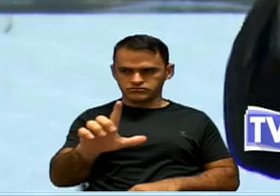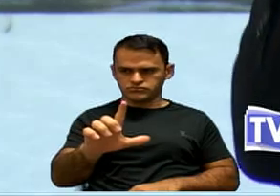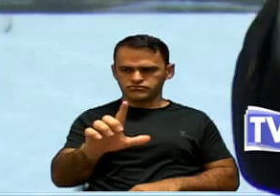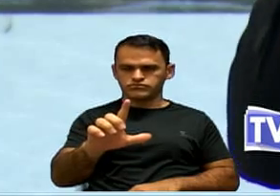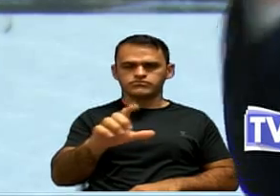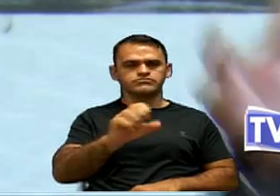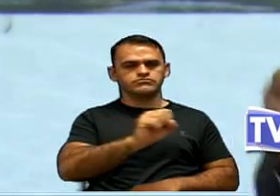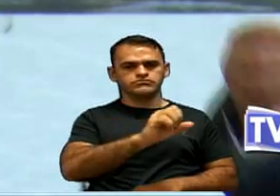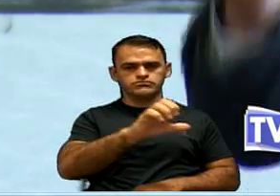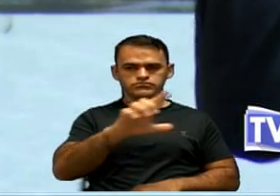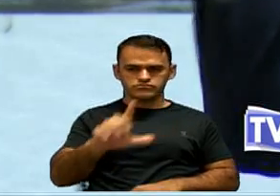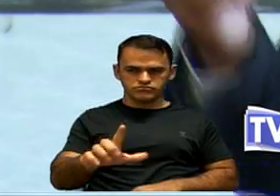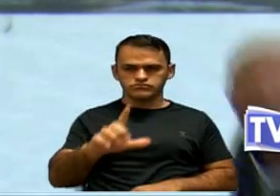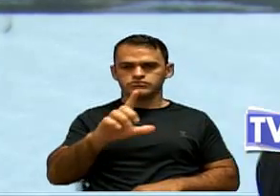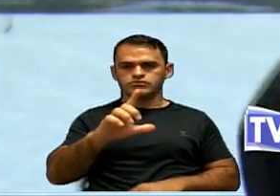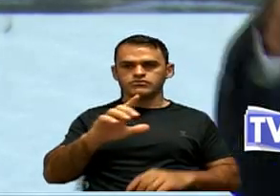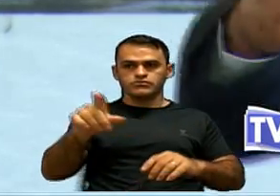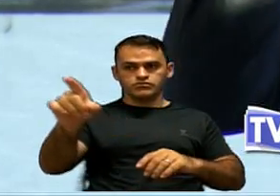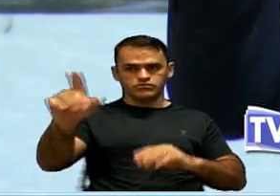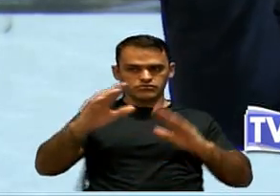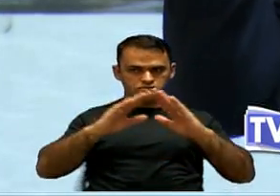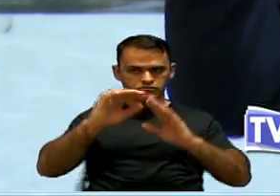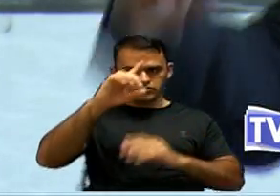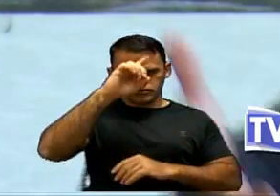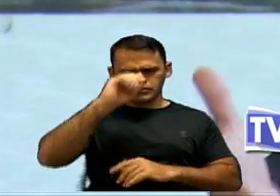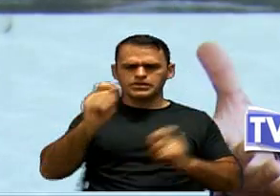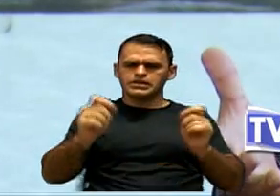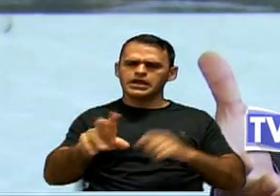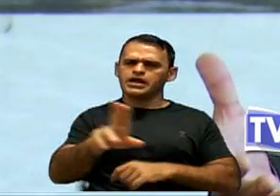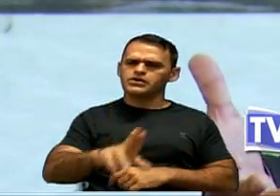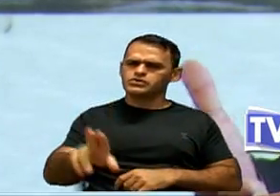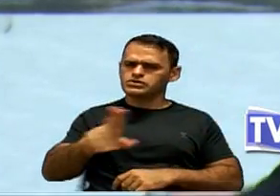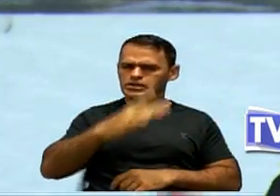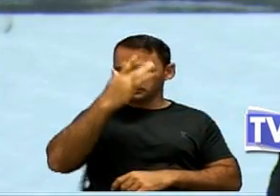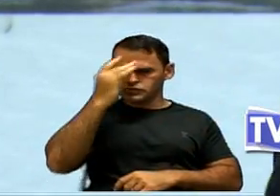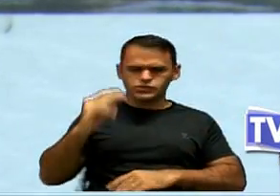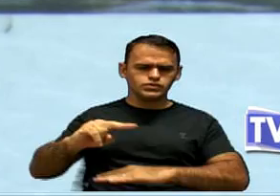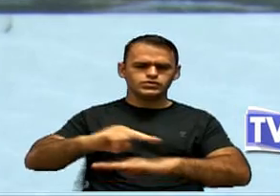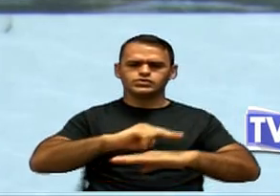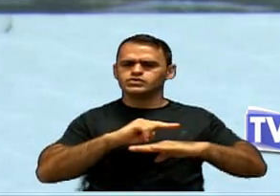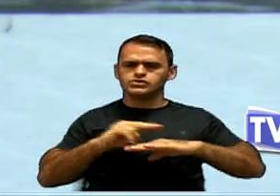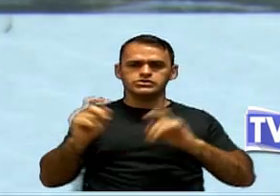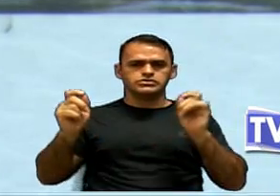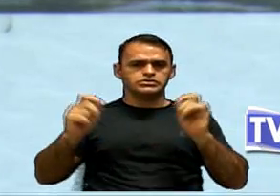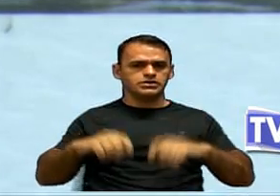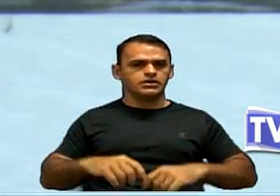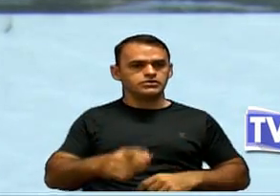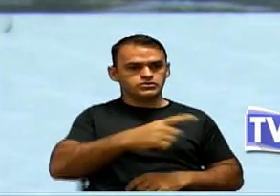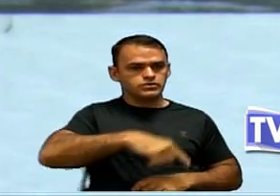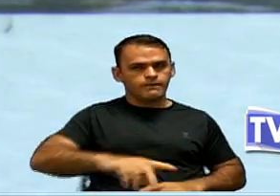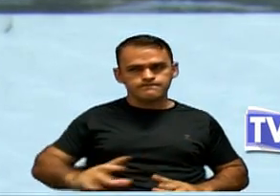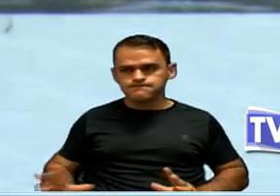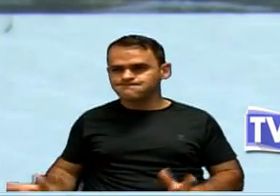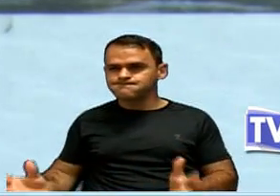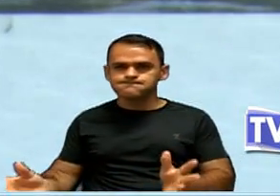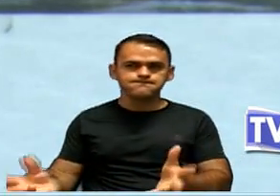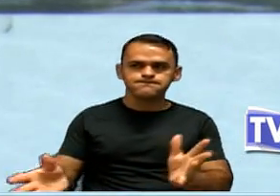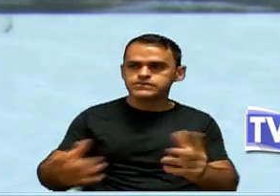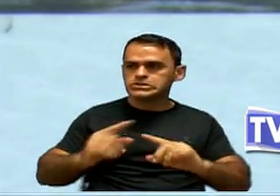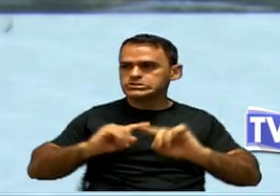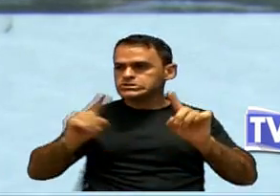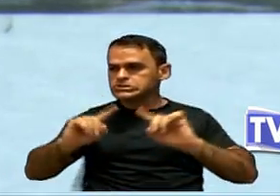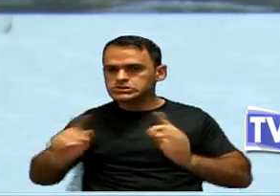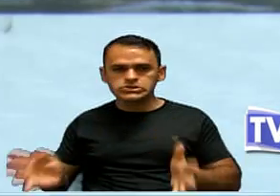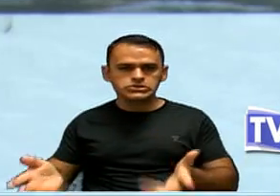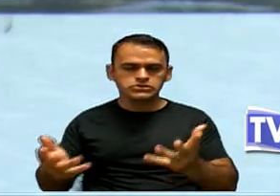leitos desocupados, 20 e poucos leitos que pode ser usado para atender essa população. Nós precisamos causar aí um movimento, falar com o